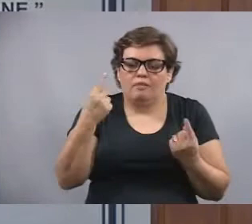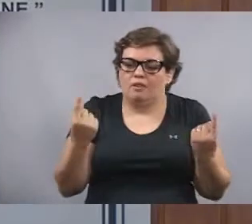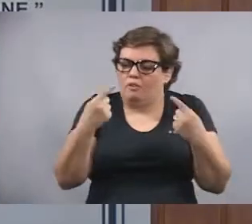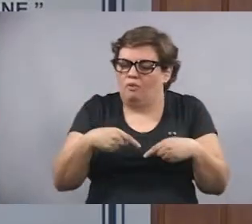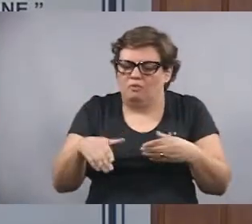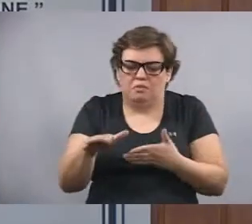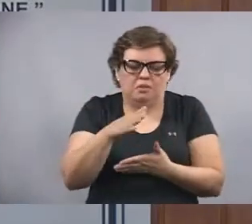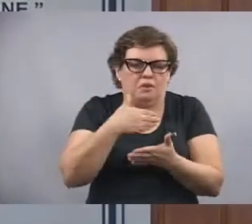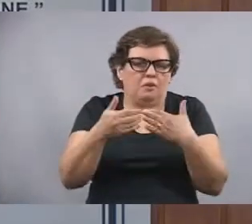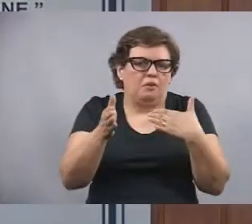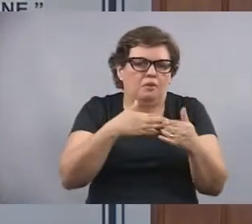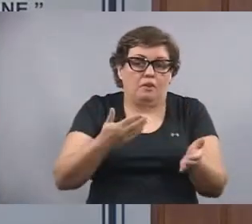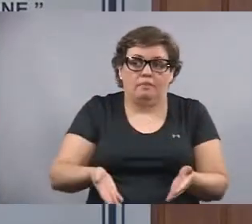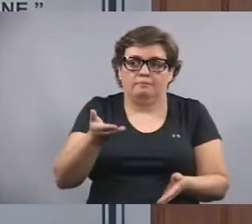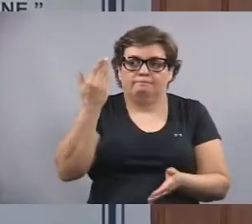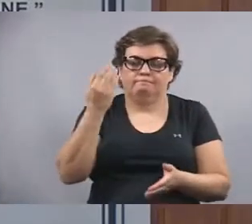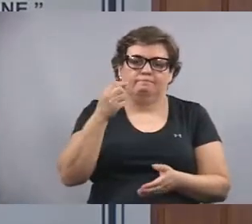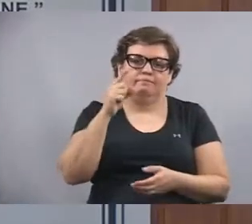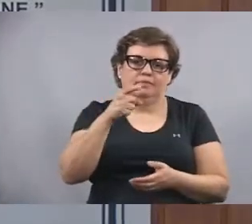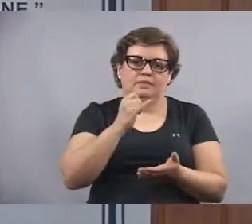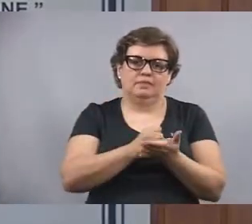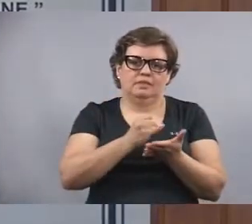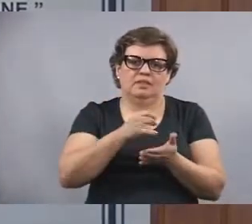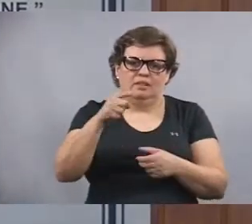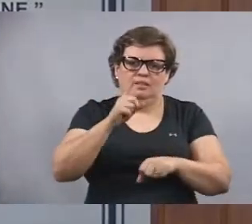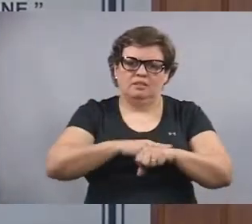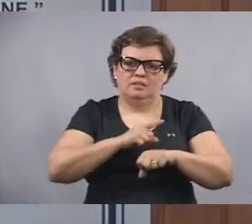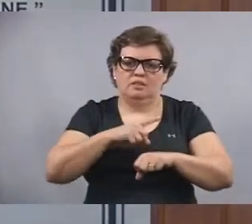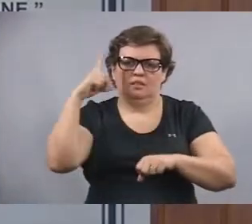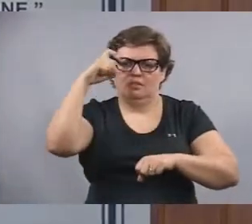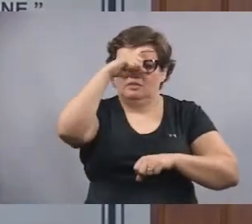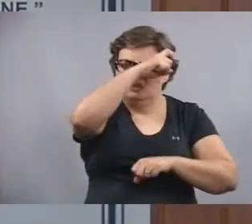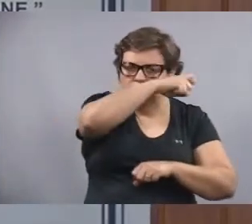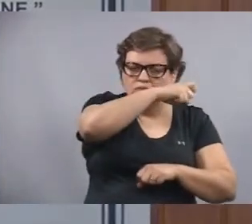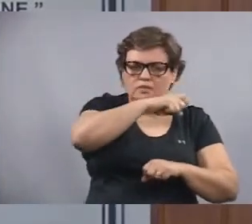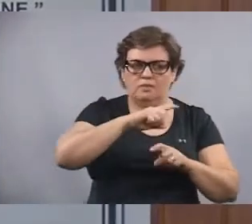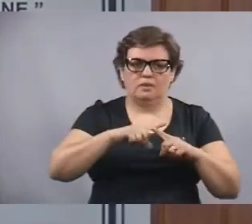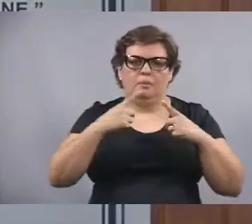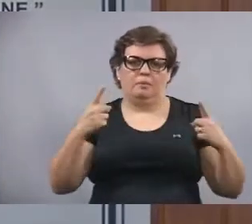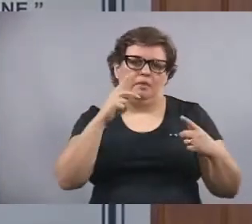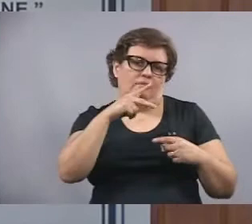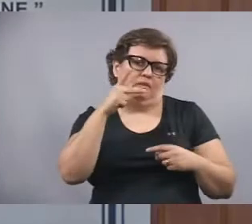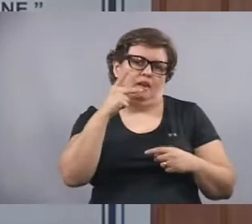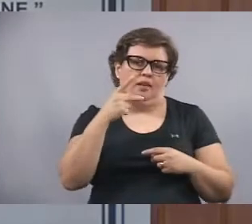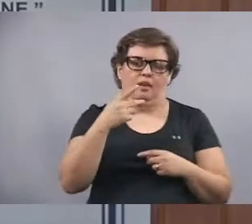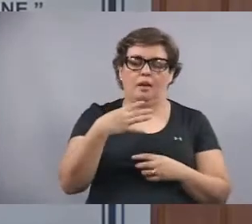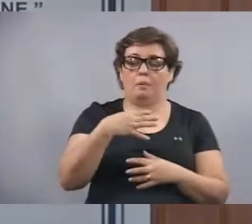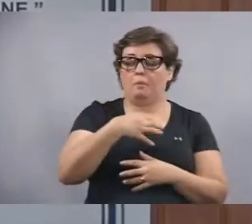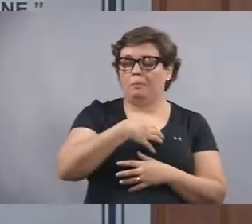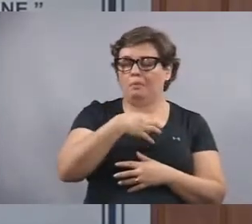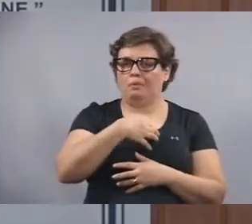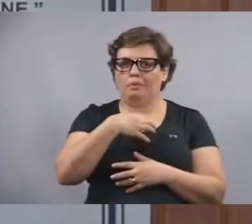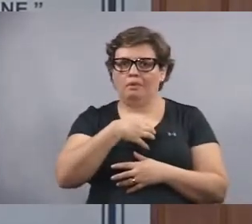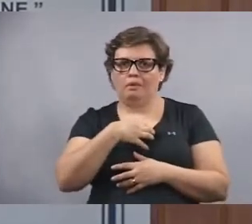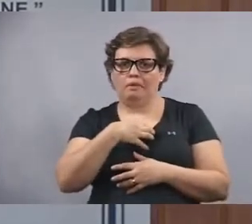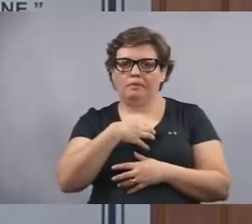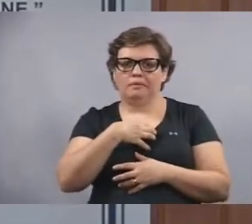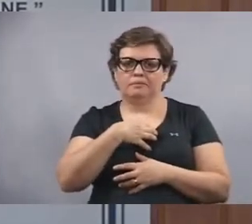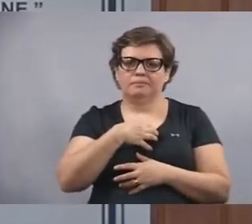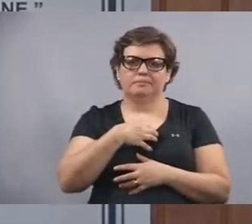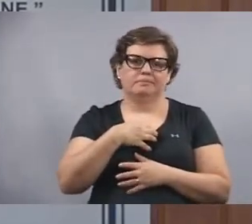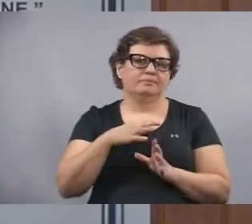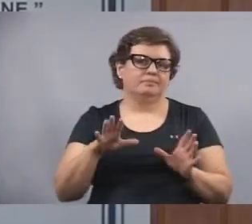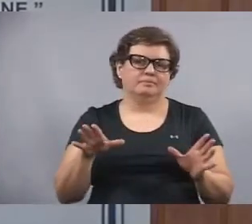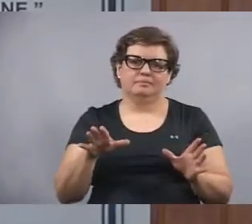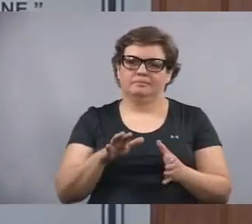contra qualquer tipo de aumento nesse momento difícil que passa a economia. Agora, dizer que é por conta da